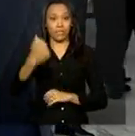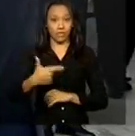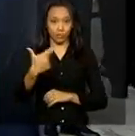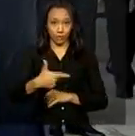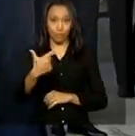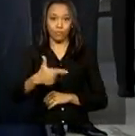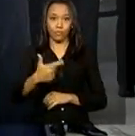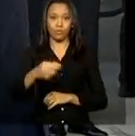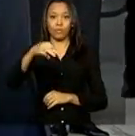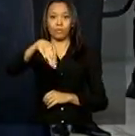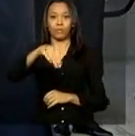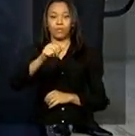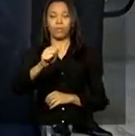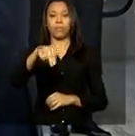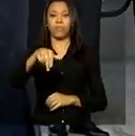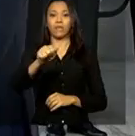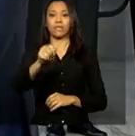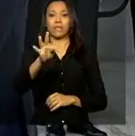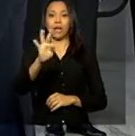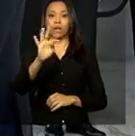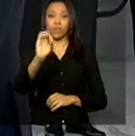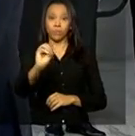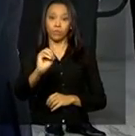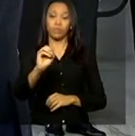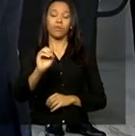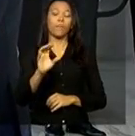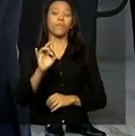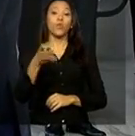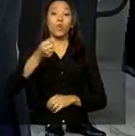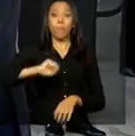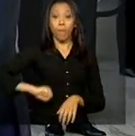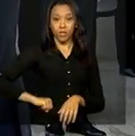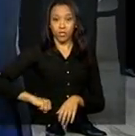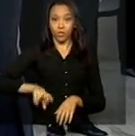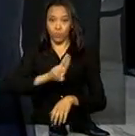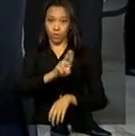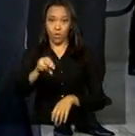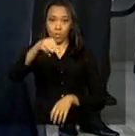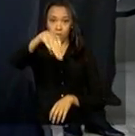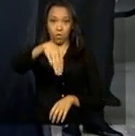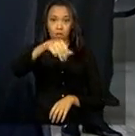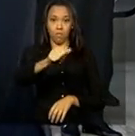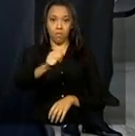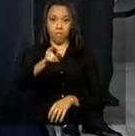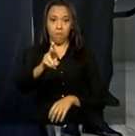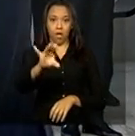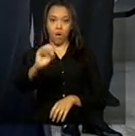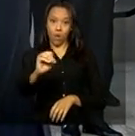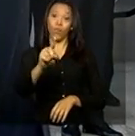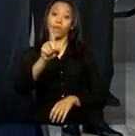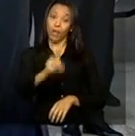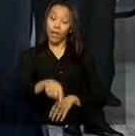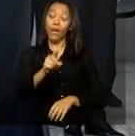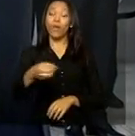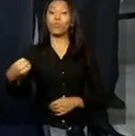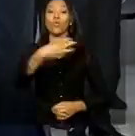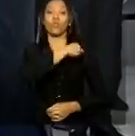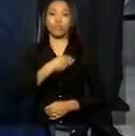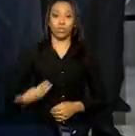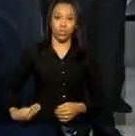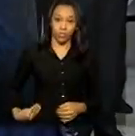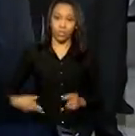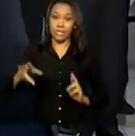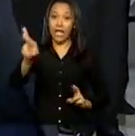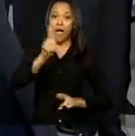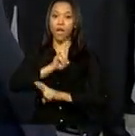mandato. Não por acaso o embaixador Mauro Vieira foi escolhido para ser o novo ministro das Relações Exteriores, ele que era